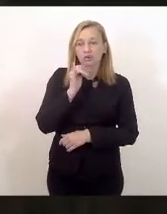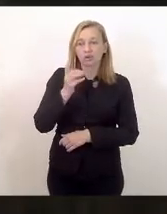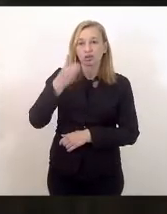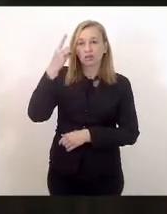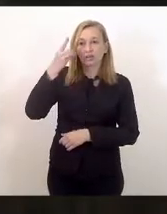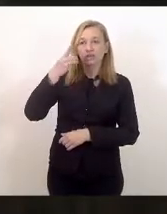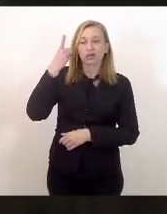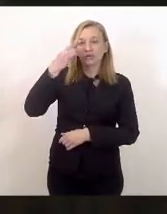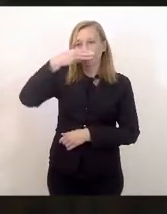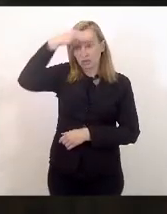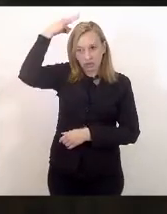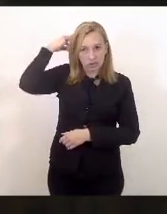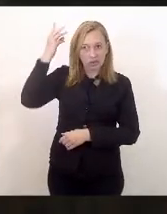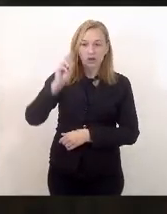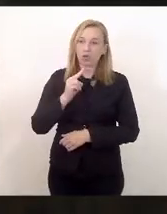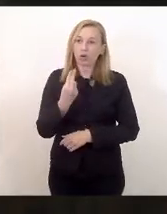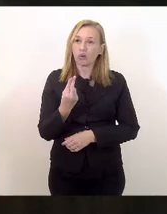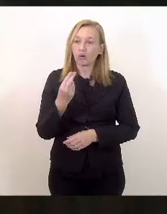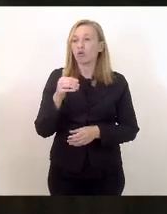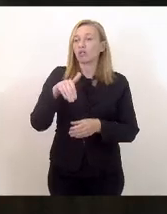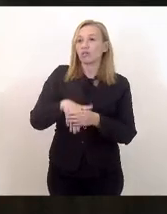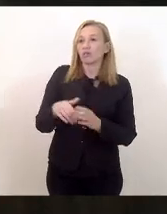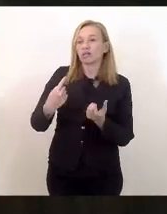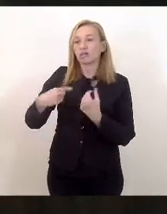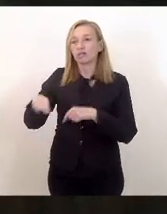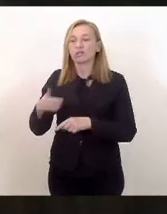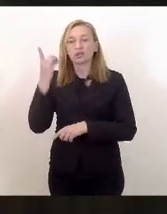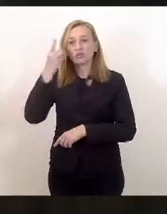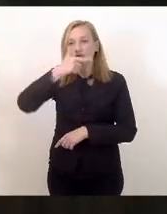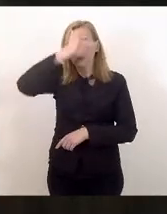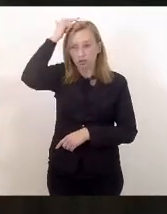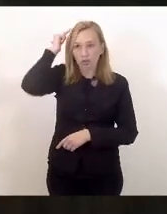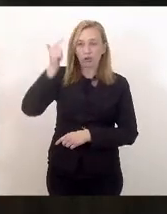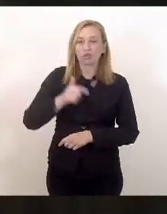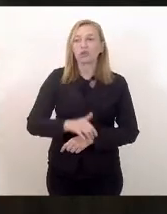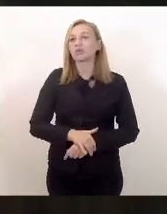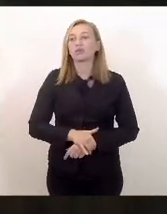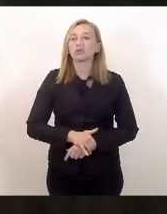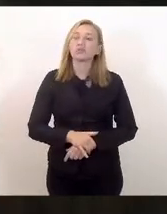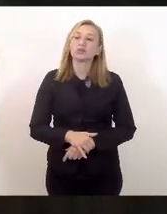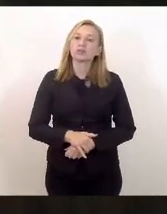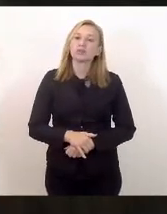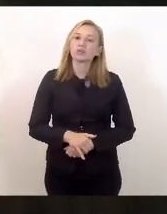voto divergente com emendas do deputado Luiz Paulo?